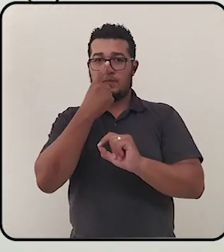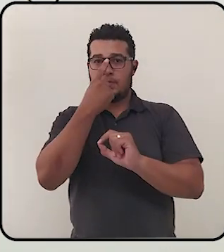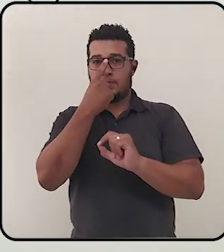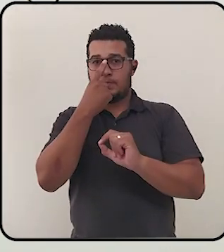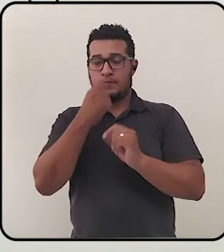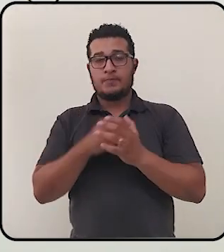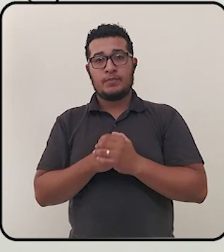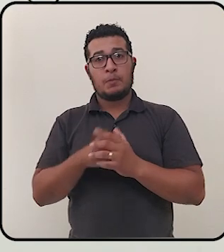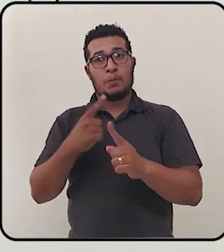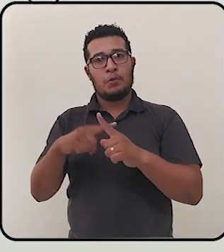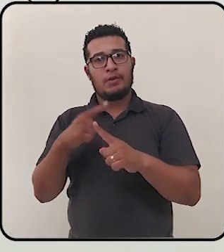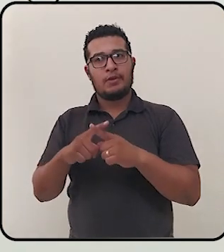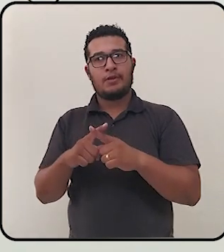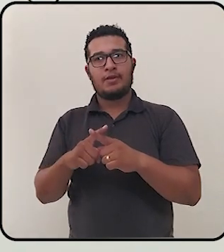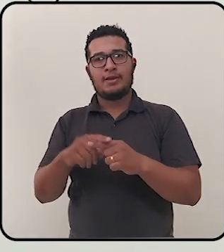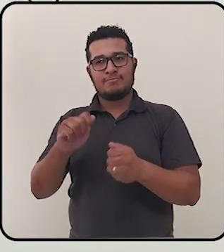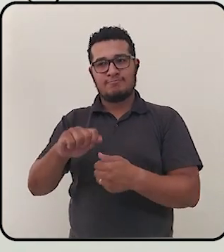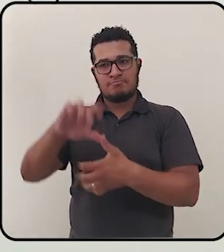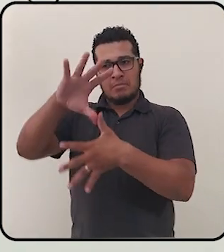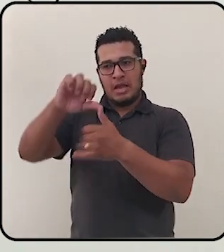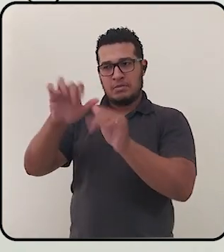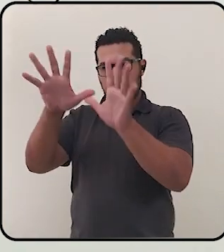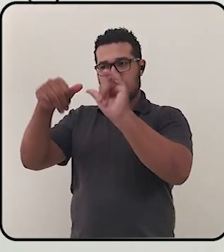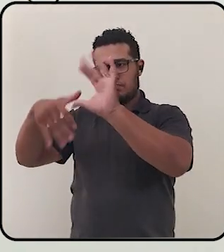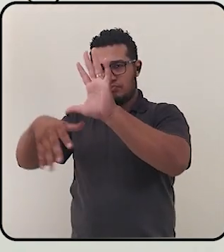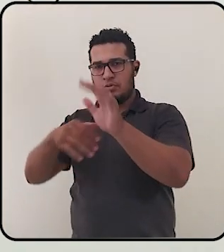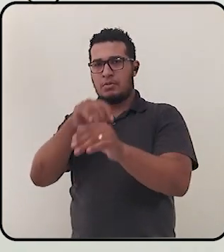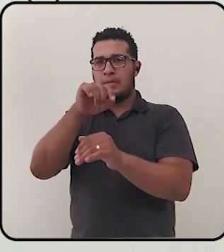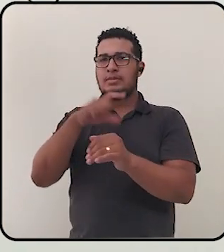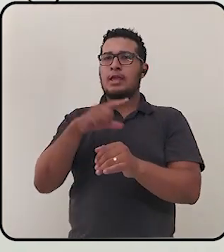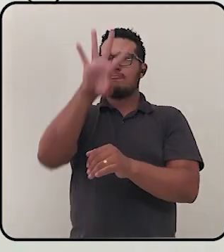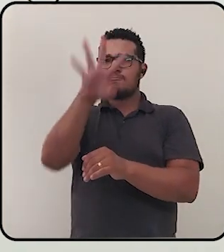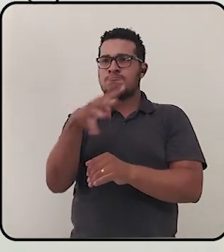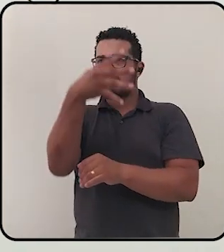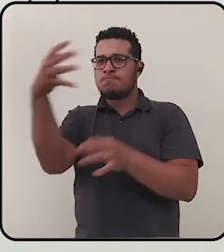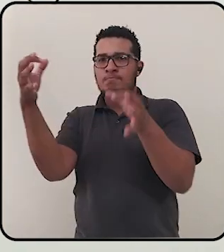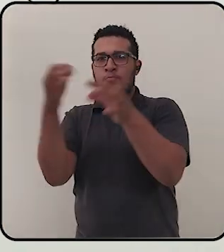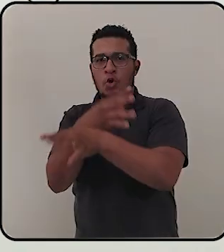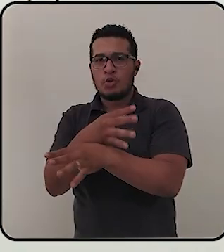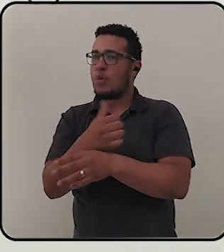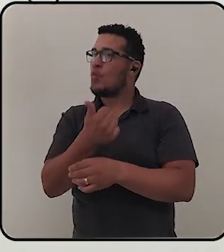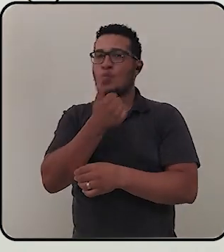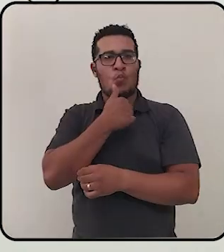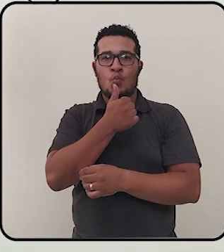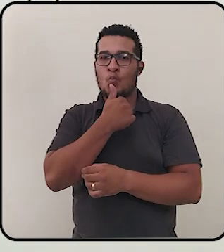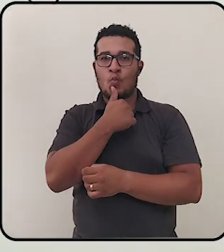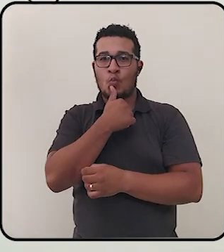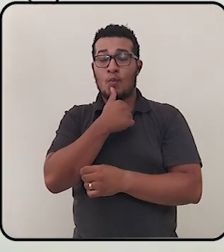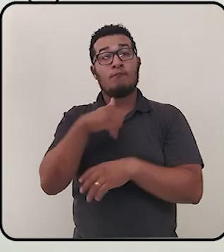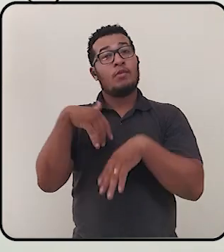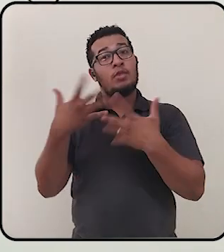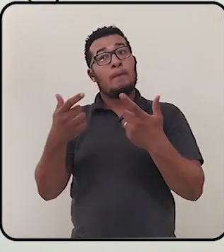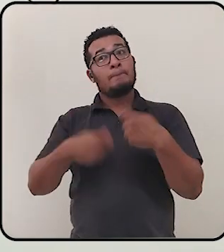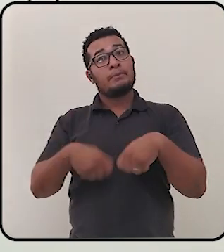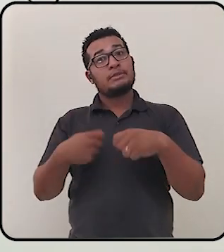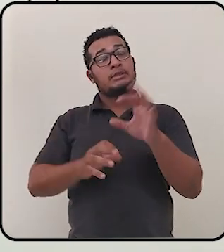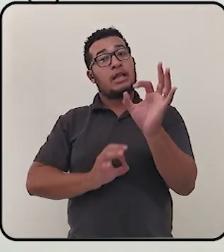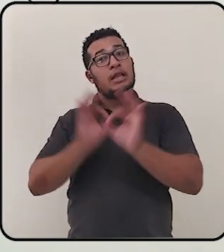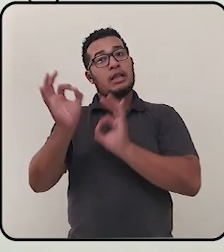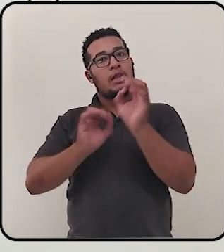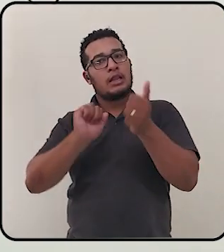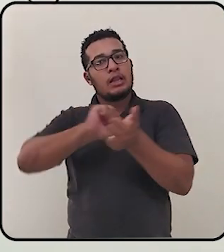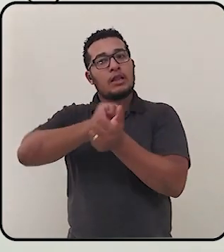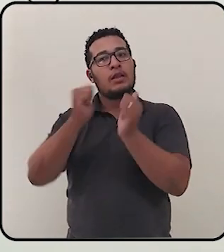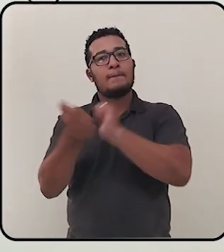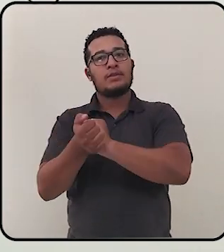O primeiro passo que nós temos que fazer, já que a gente não tem um mapa com os fusos divididos,